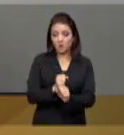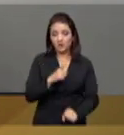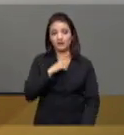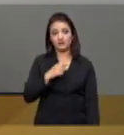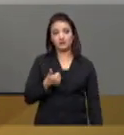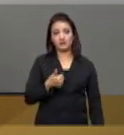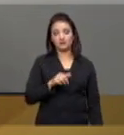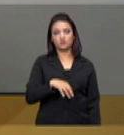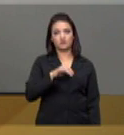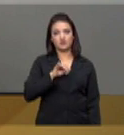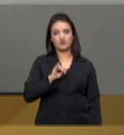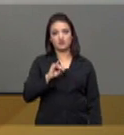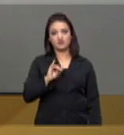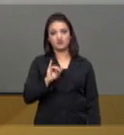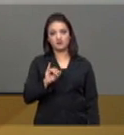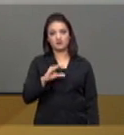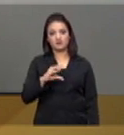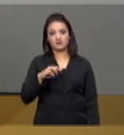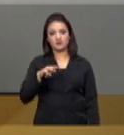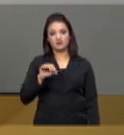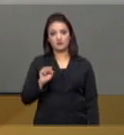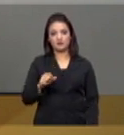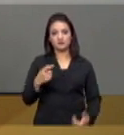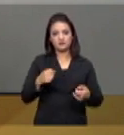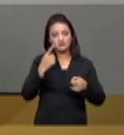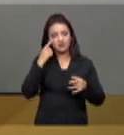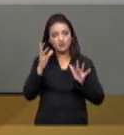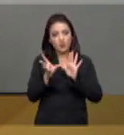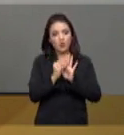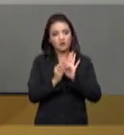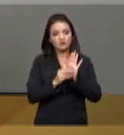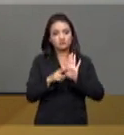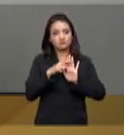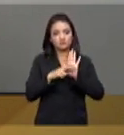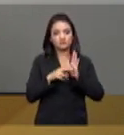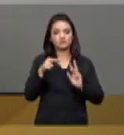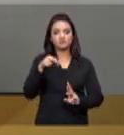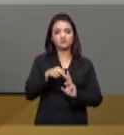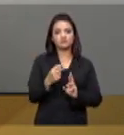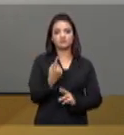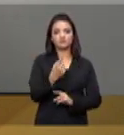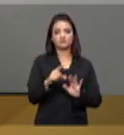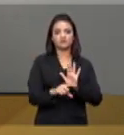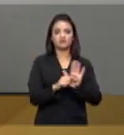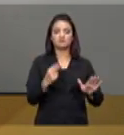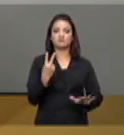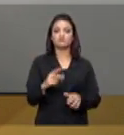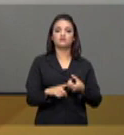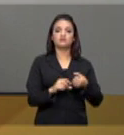ICMS, a que levar em consideração o conteúdo normativo do inciso 1 do parágrafo 2º do artigo